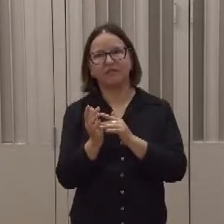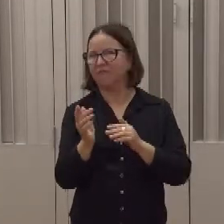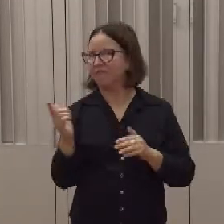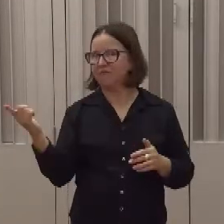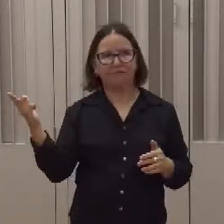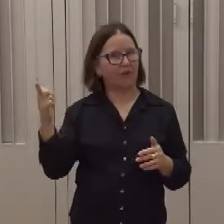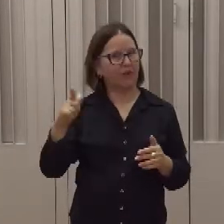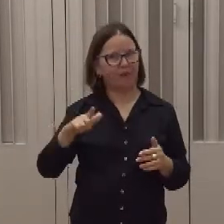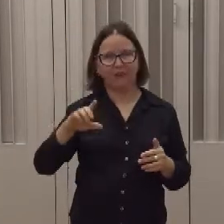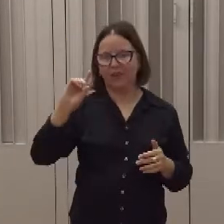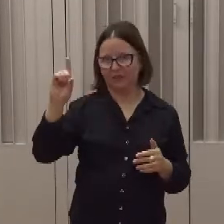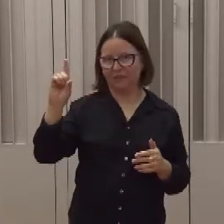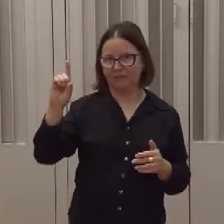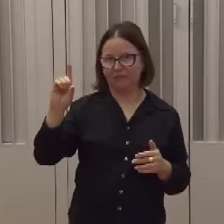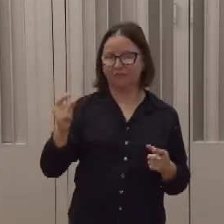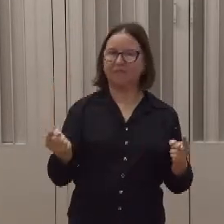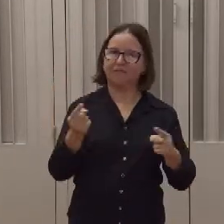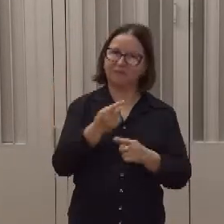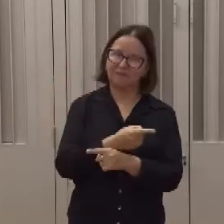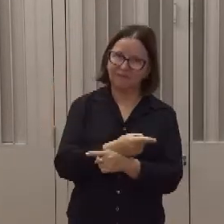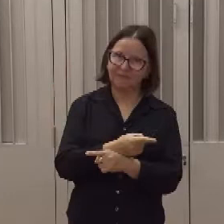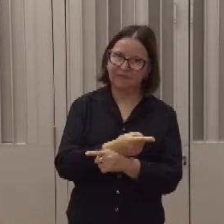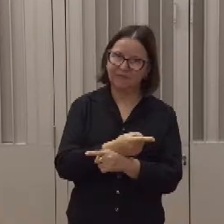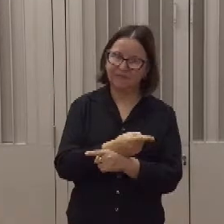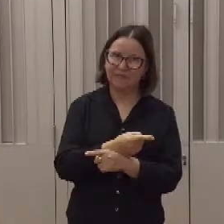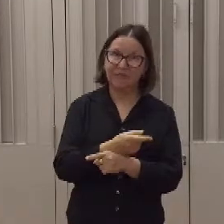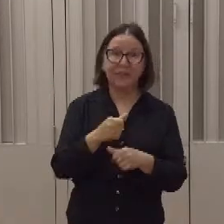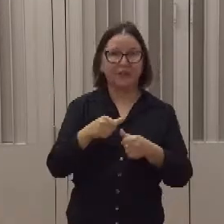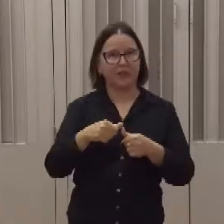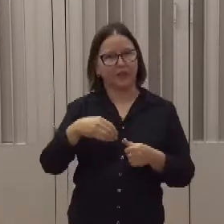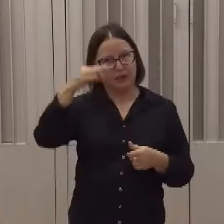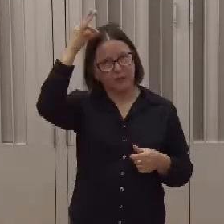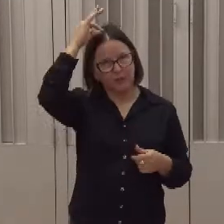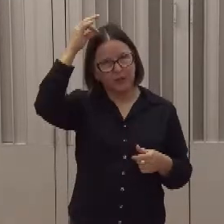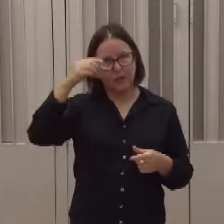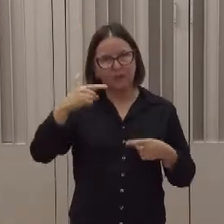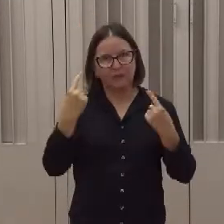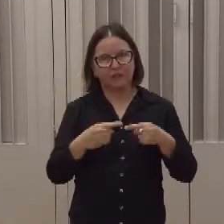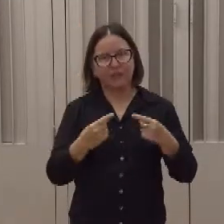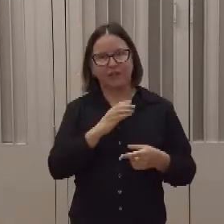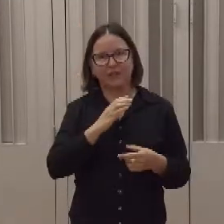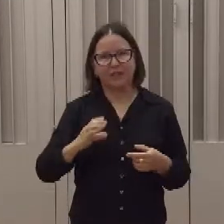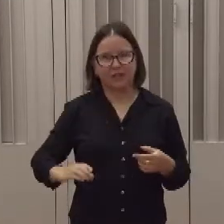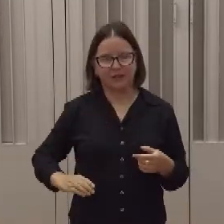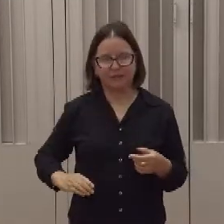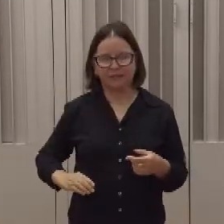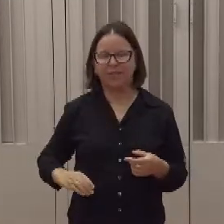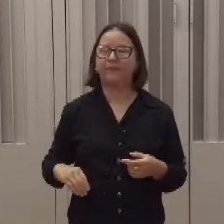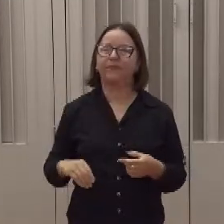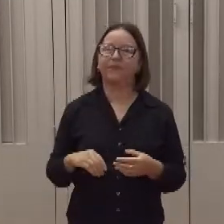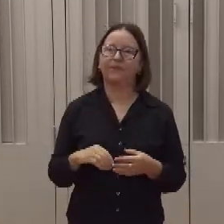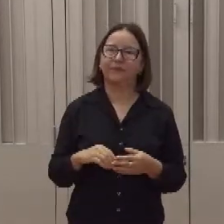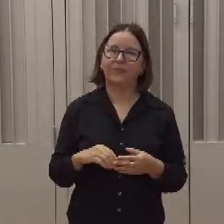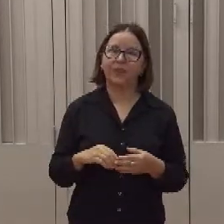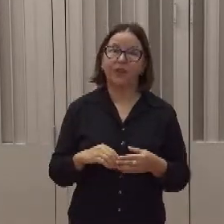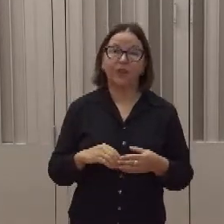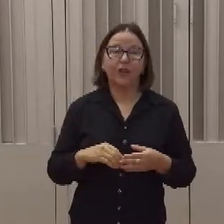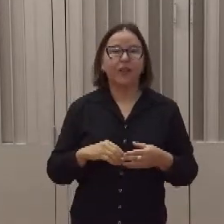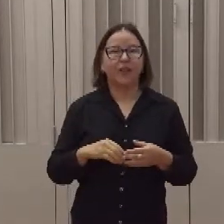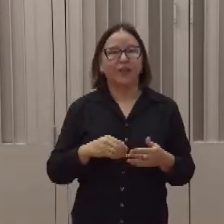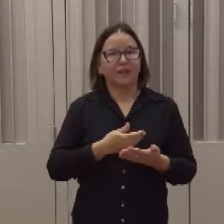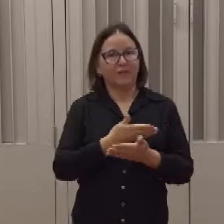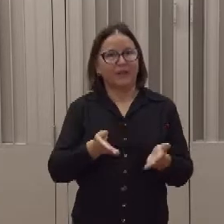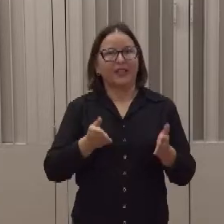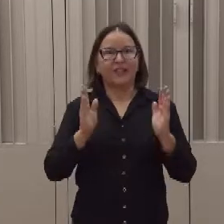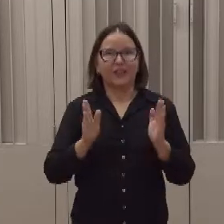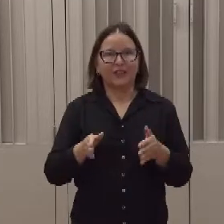Deus. Pelo contrário, este é o espírito do anticristo, a respeito do qual tendes ouvido,